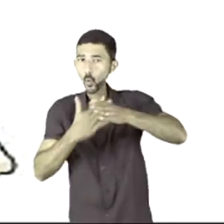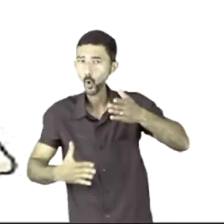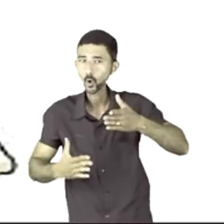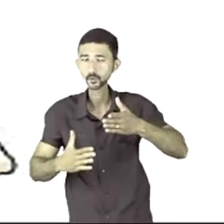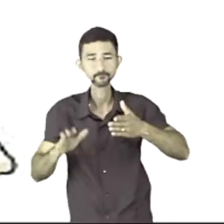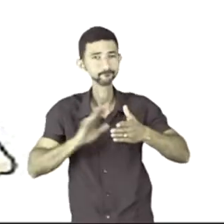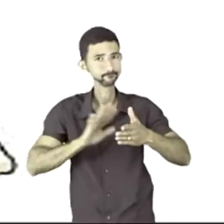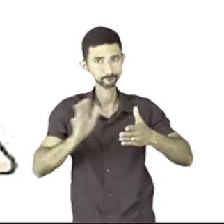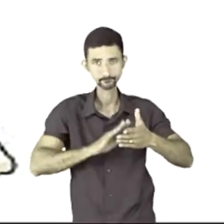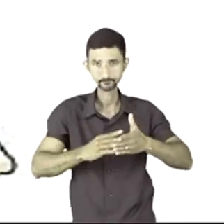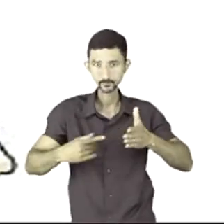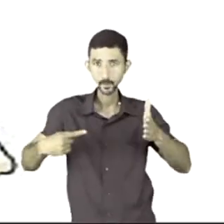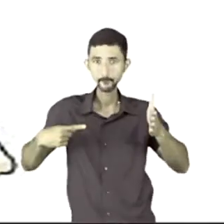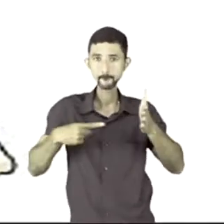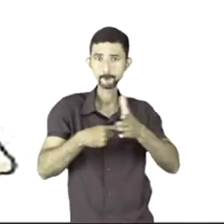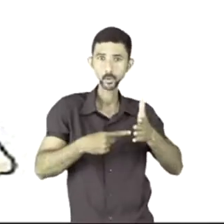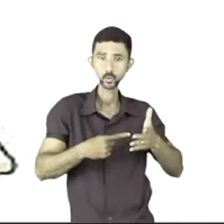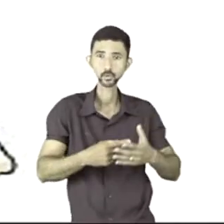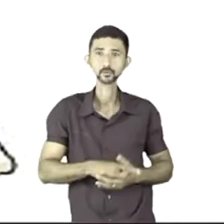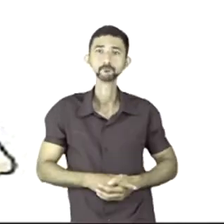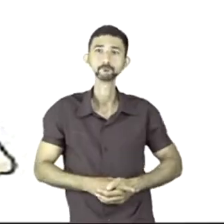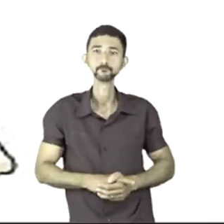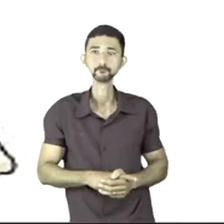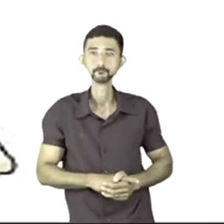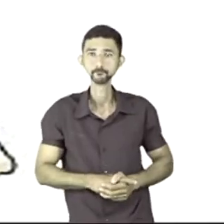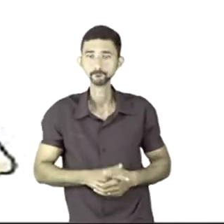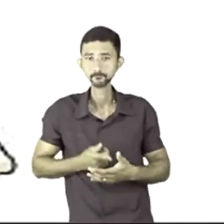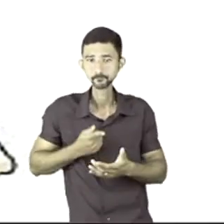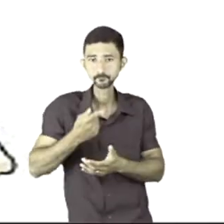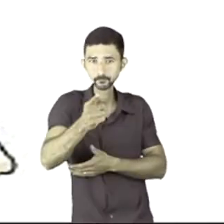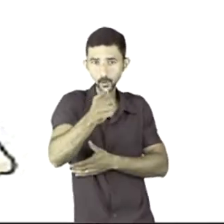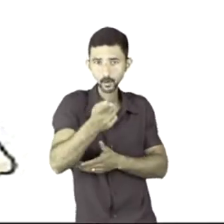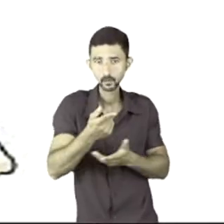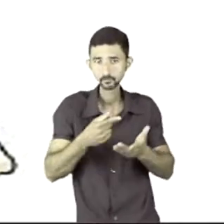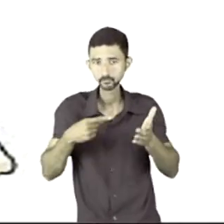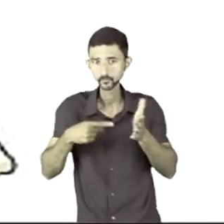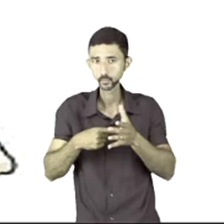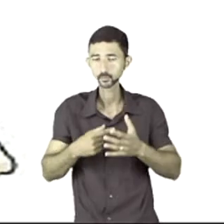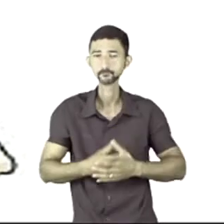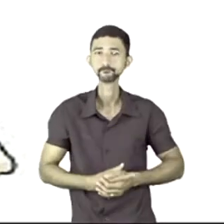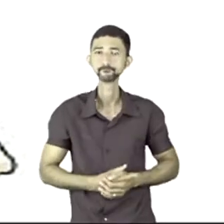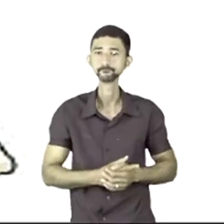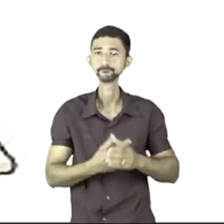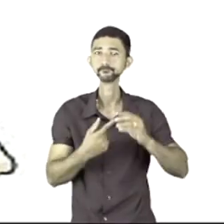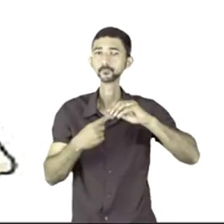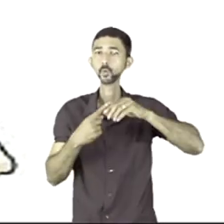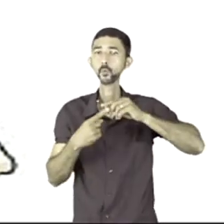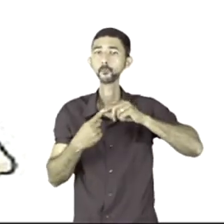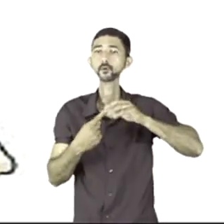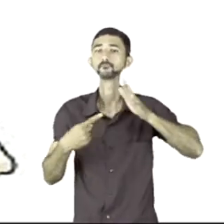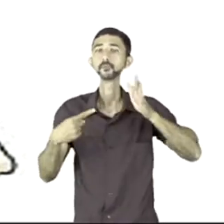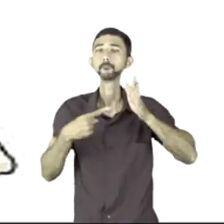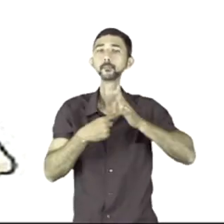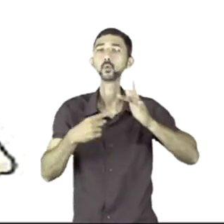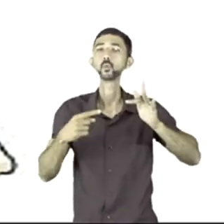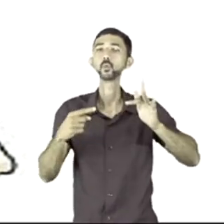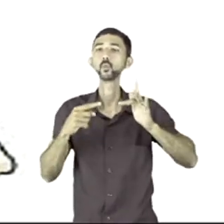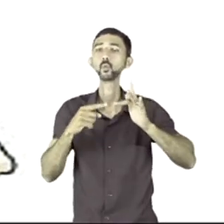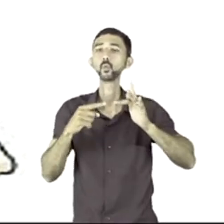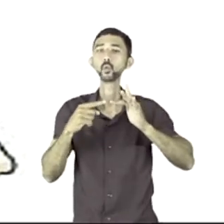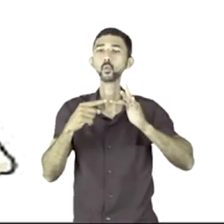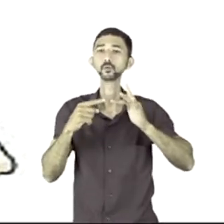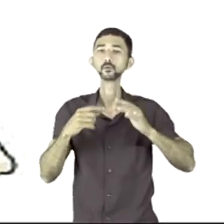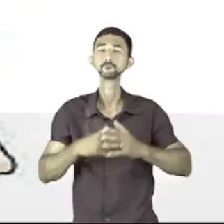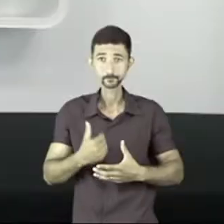espada perfurante, uma espada que fura, tá? Então apenas a ponta é que vai contar para